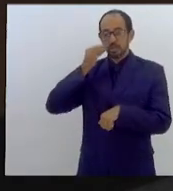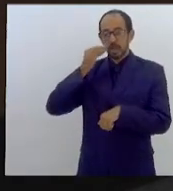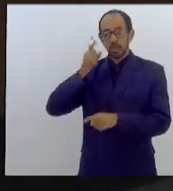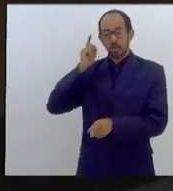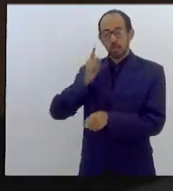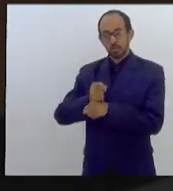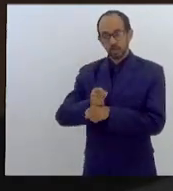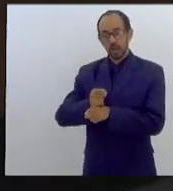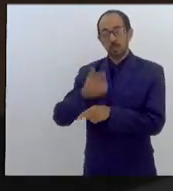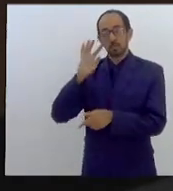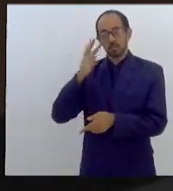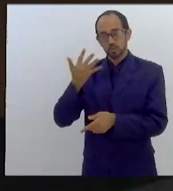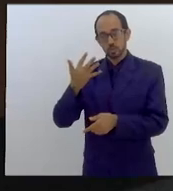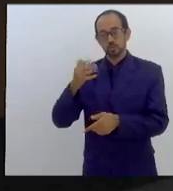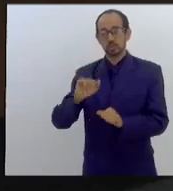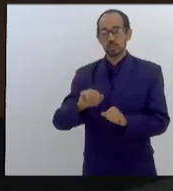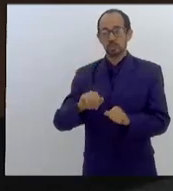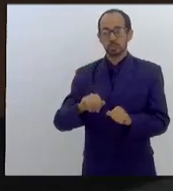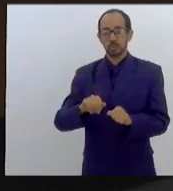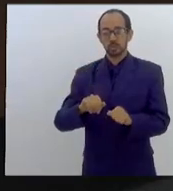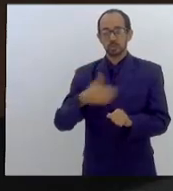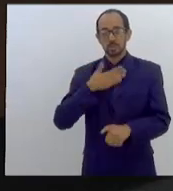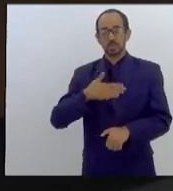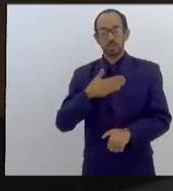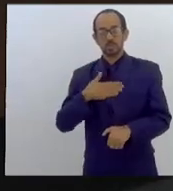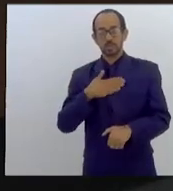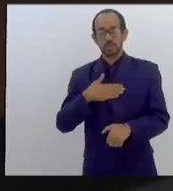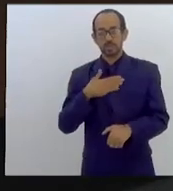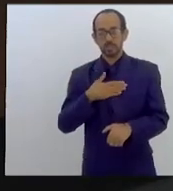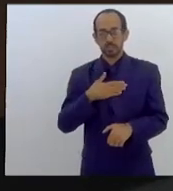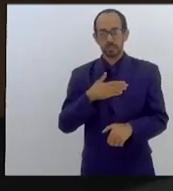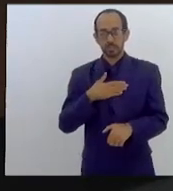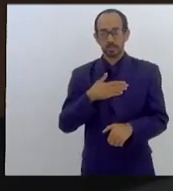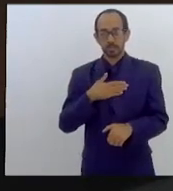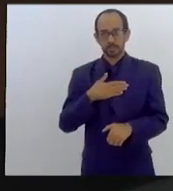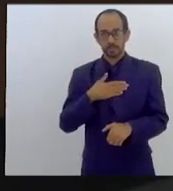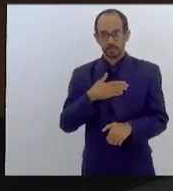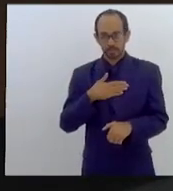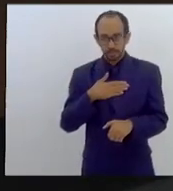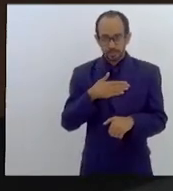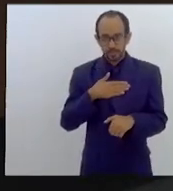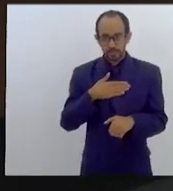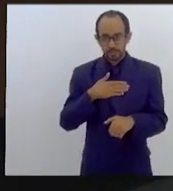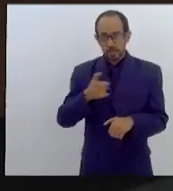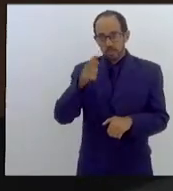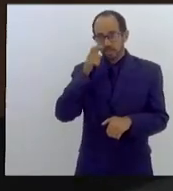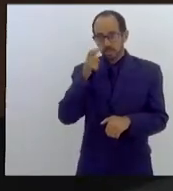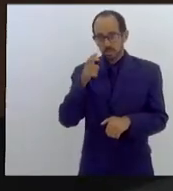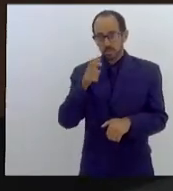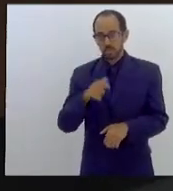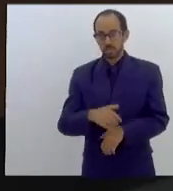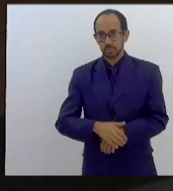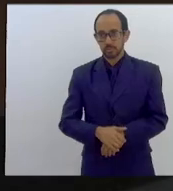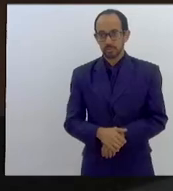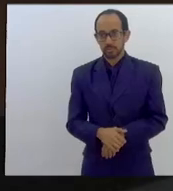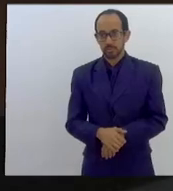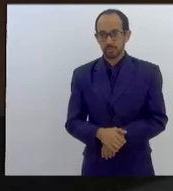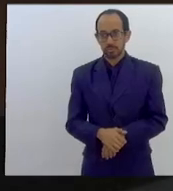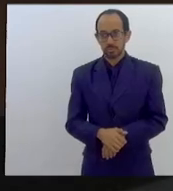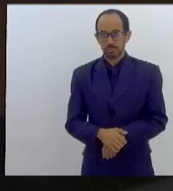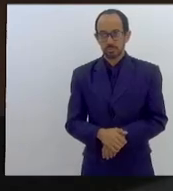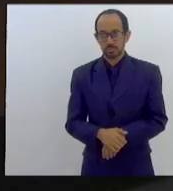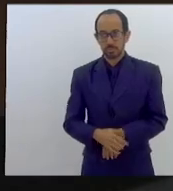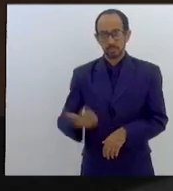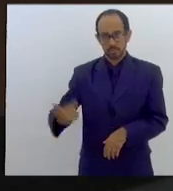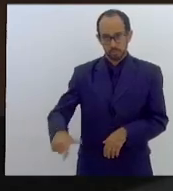encontrar uma solução que seja satisfatória para os interessados. Então, mais